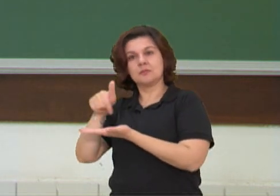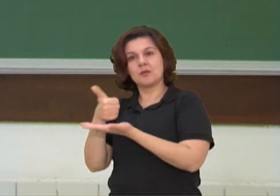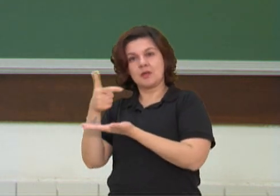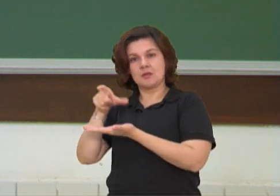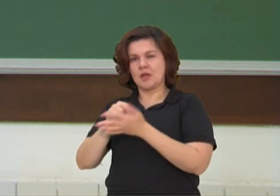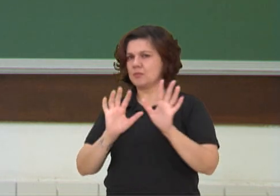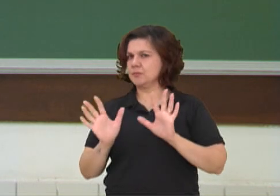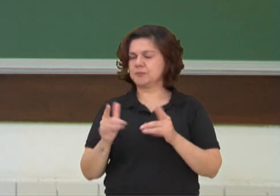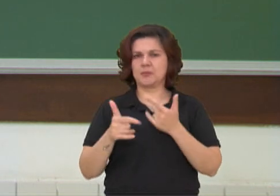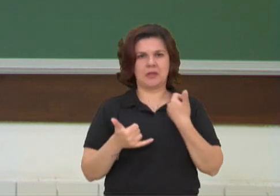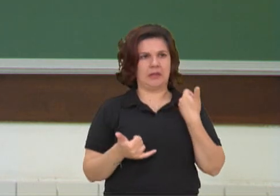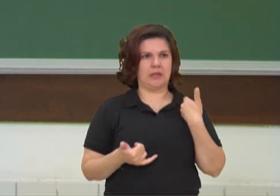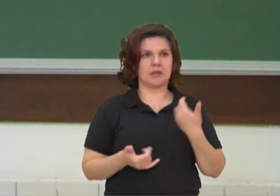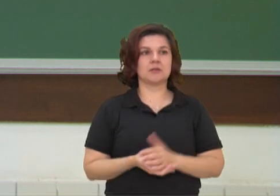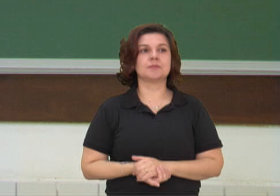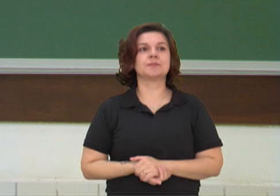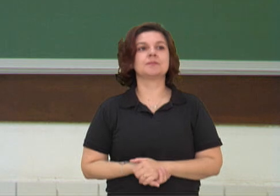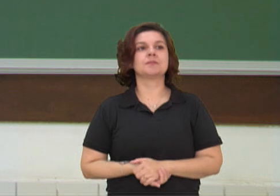de faixa etária.